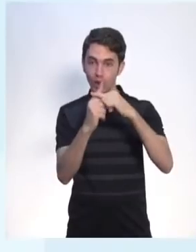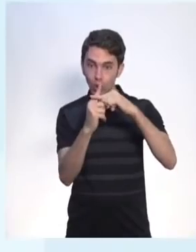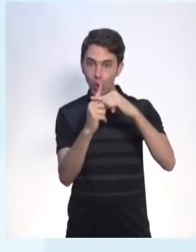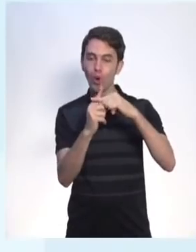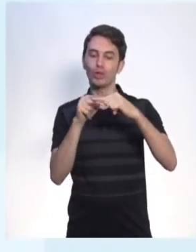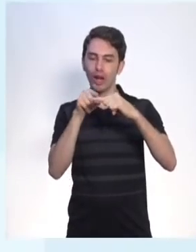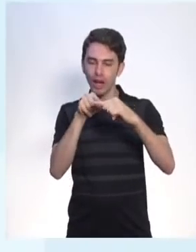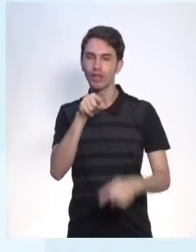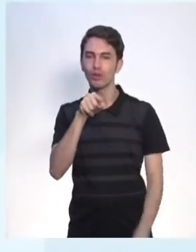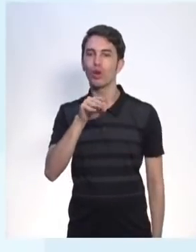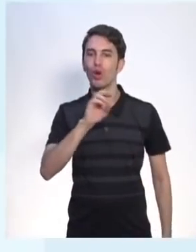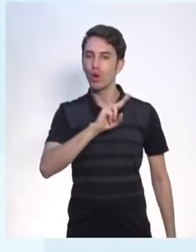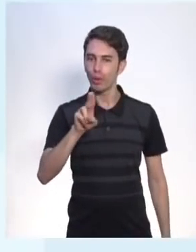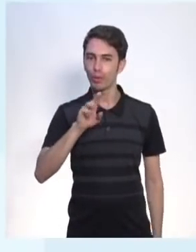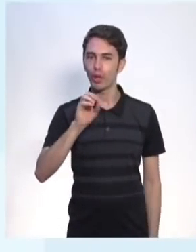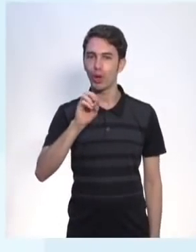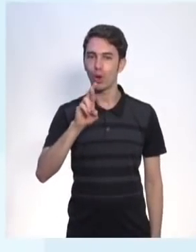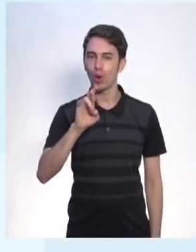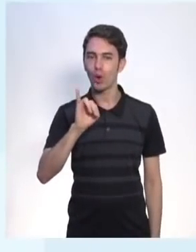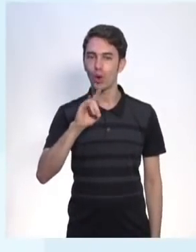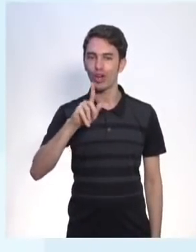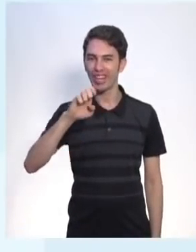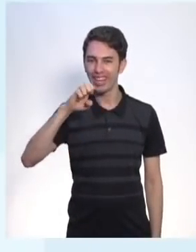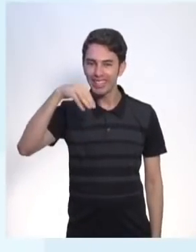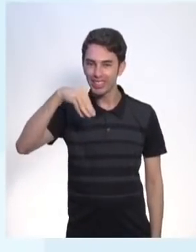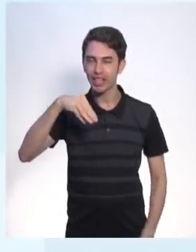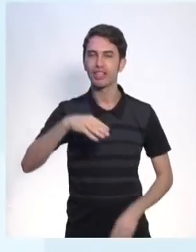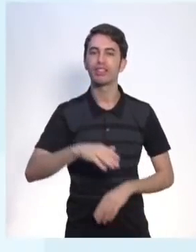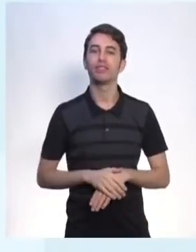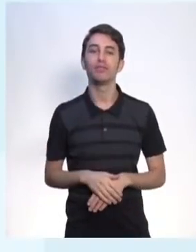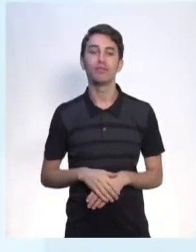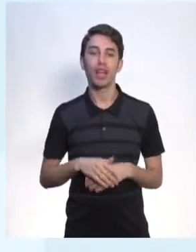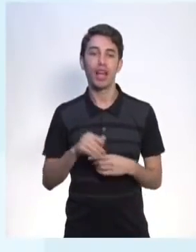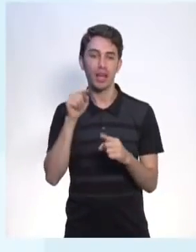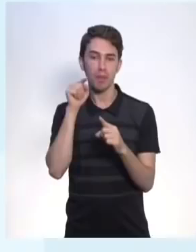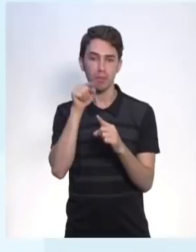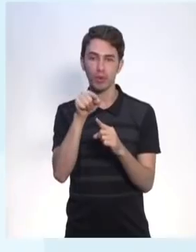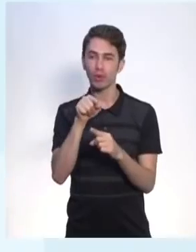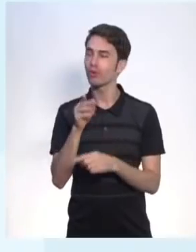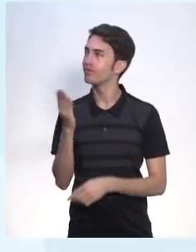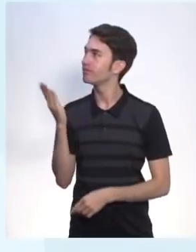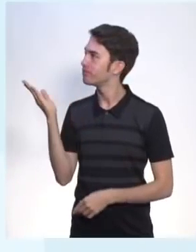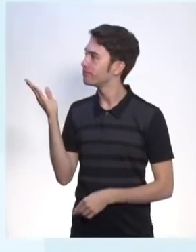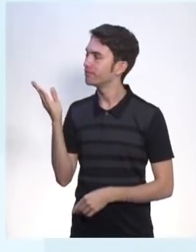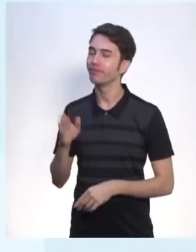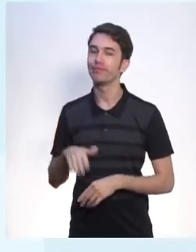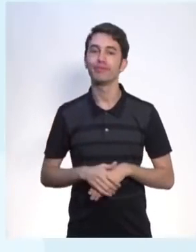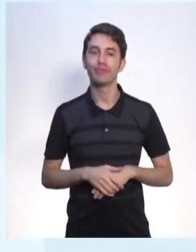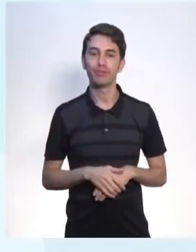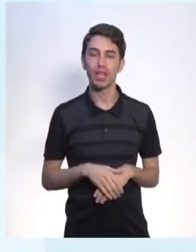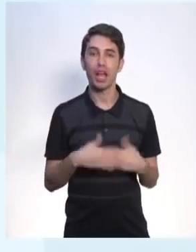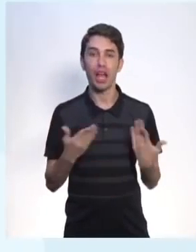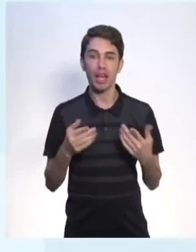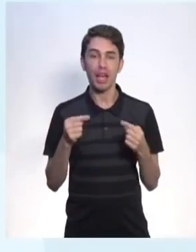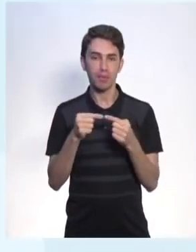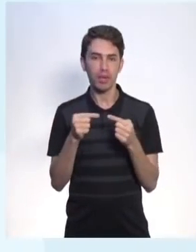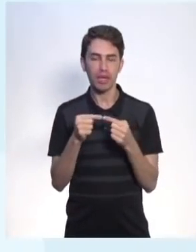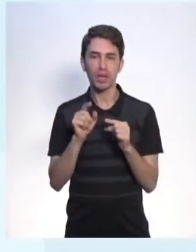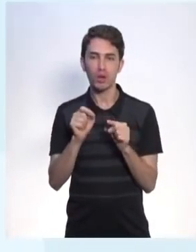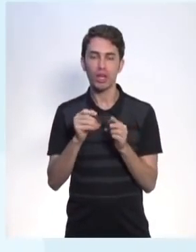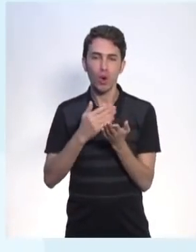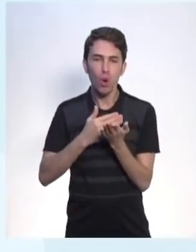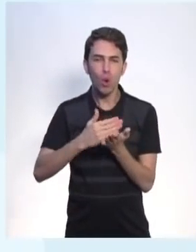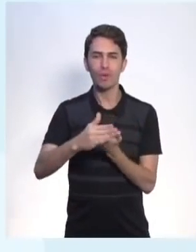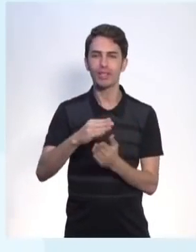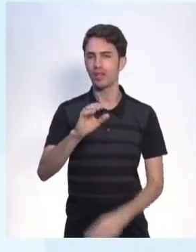aí. Então, quando as duas se encontram aqui, né, esse ponto de encontro, nós chamamos de origem. Origem é literalmente começar